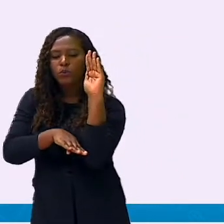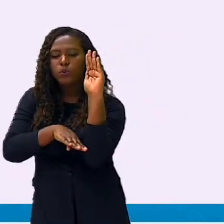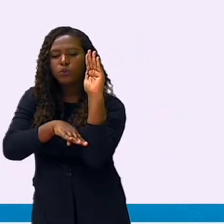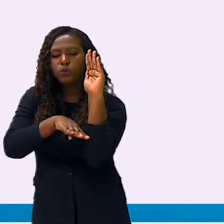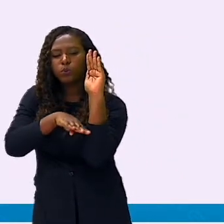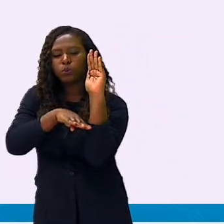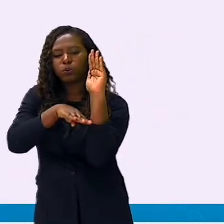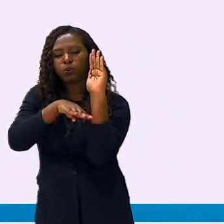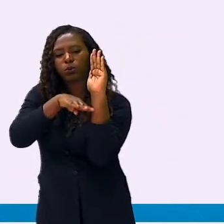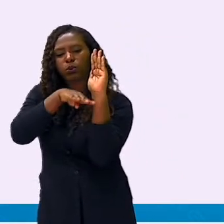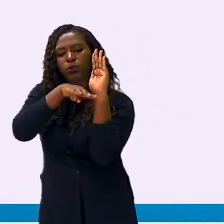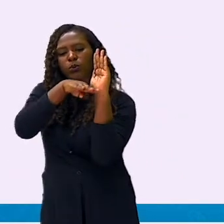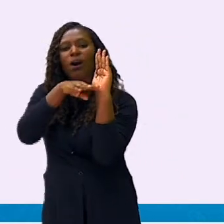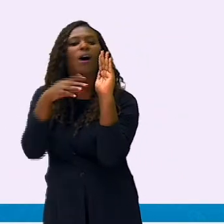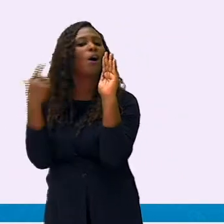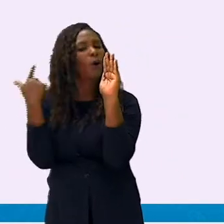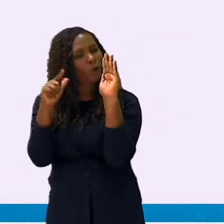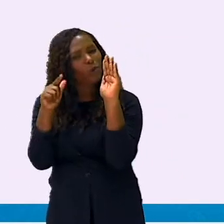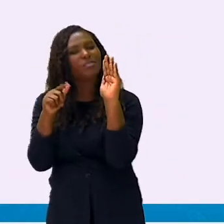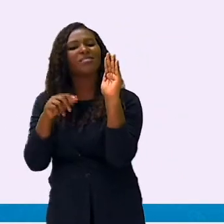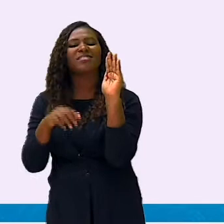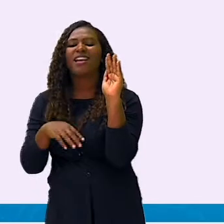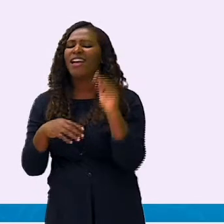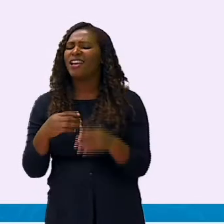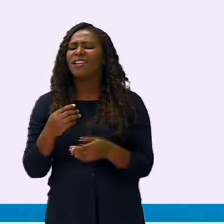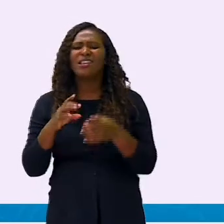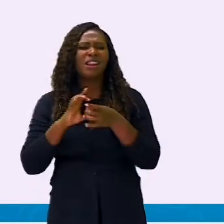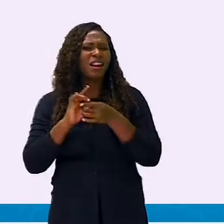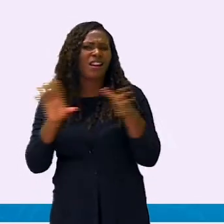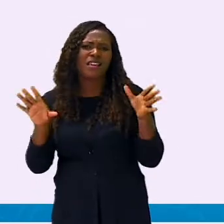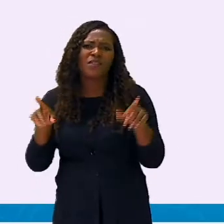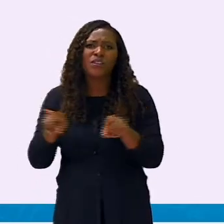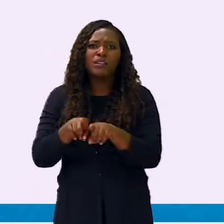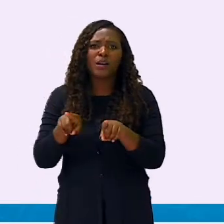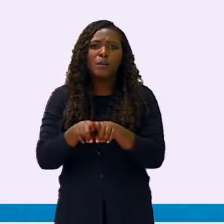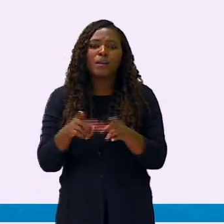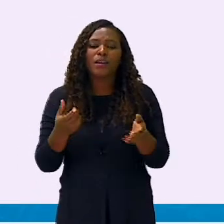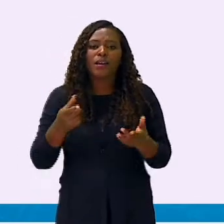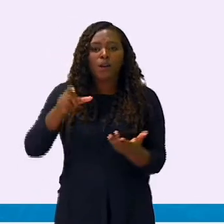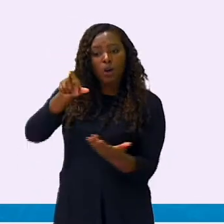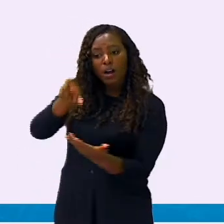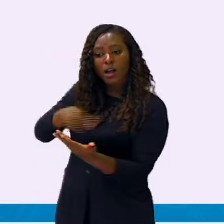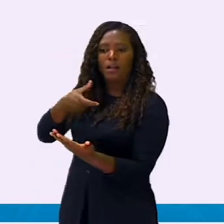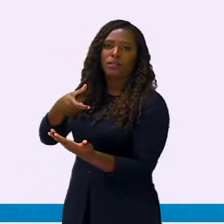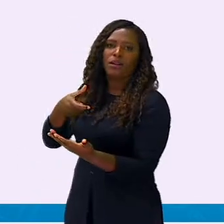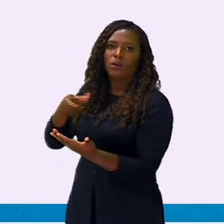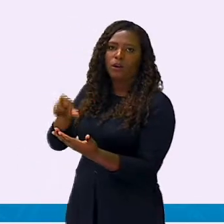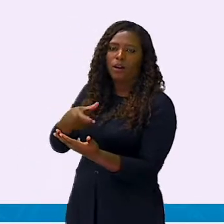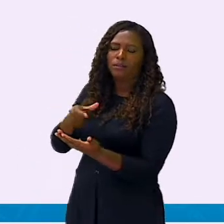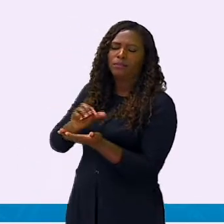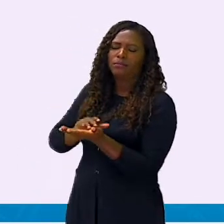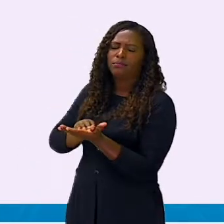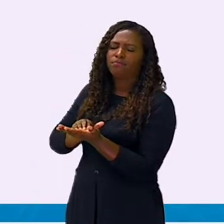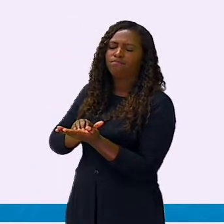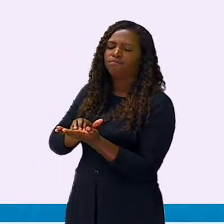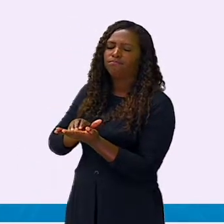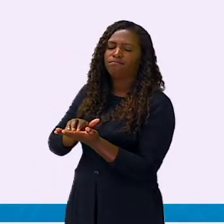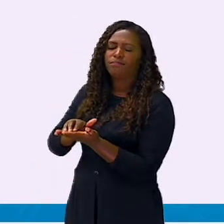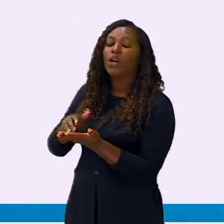bancários ou faturas de cartão de crédito. E preste atenção, o diagnóstico de deficiência